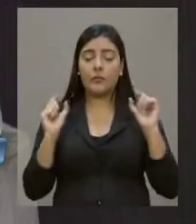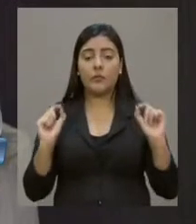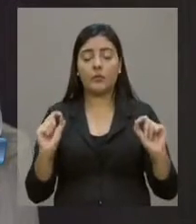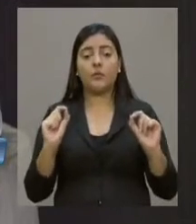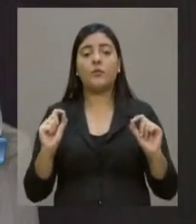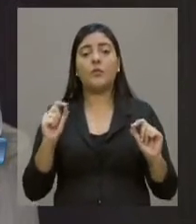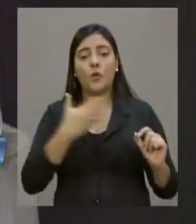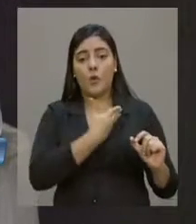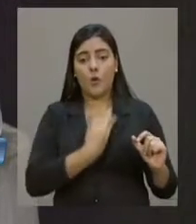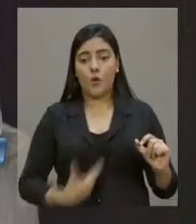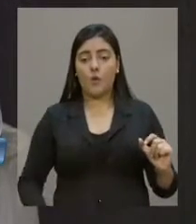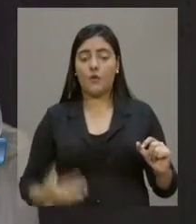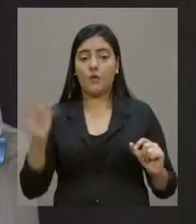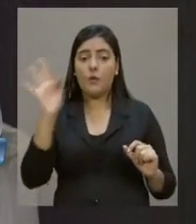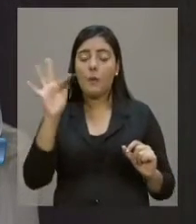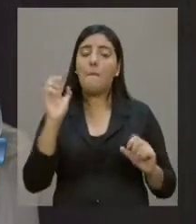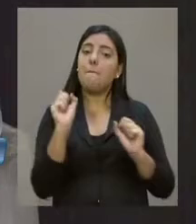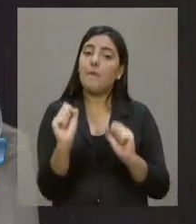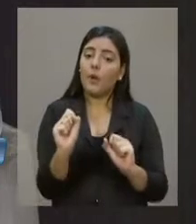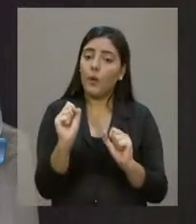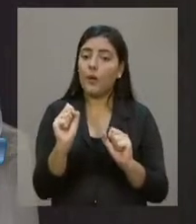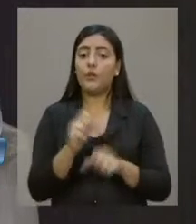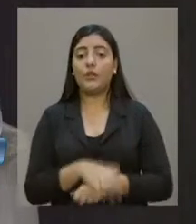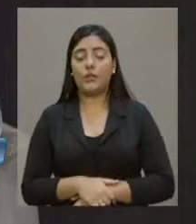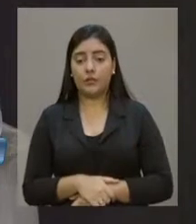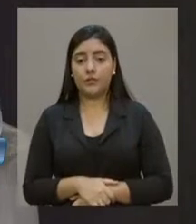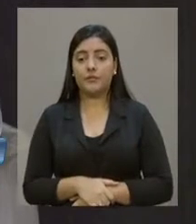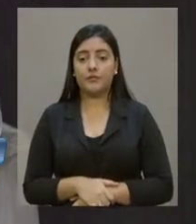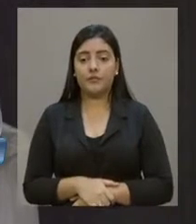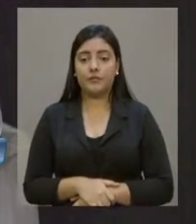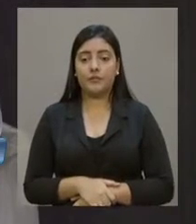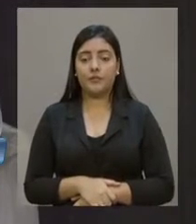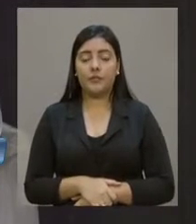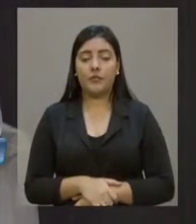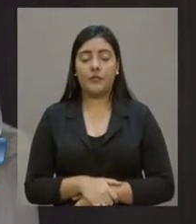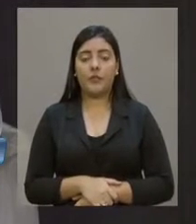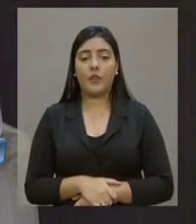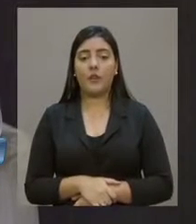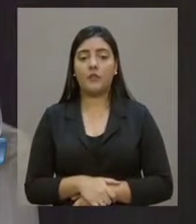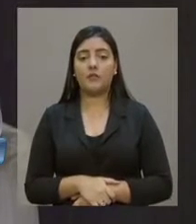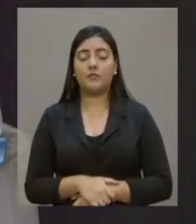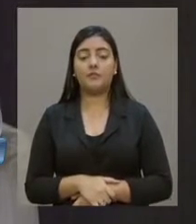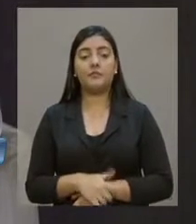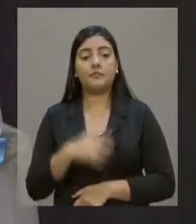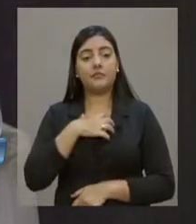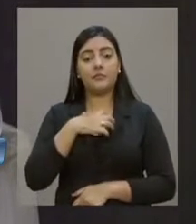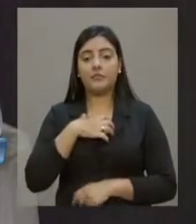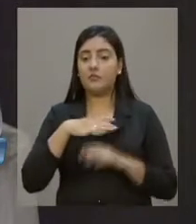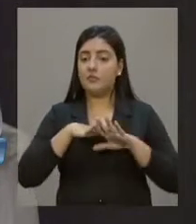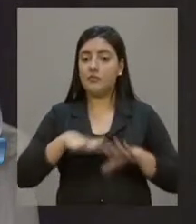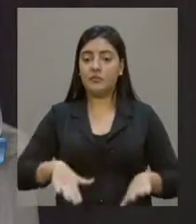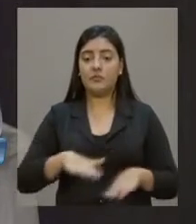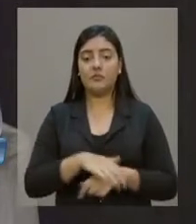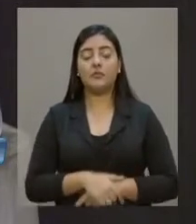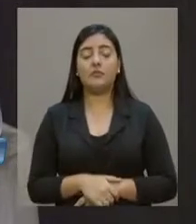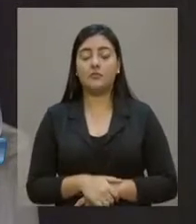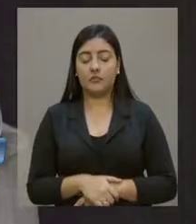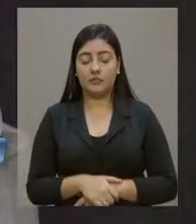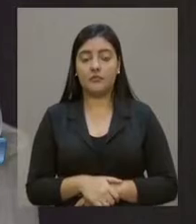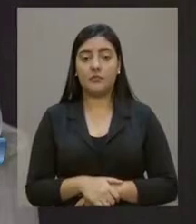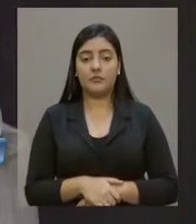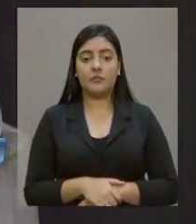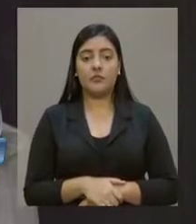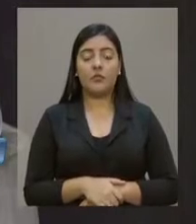que este governo federal poderia se mobilizar por tais sentimentos. Ele se mobiliza